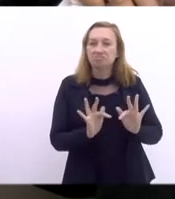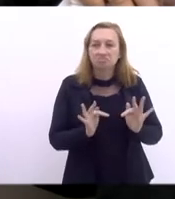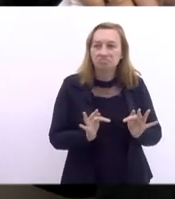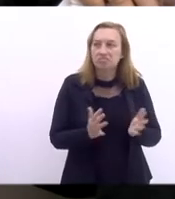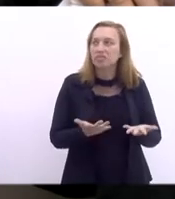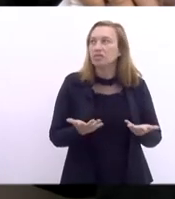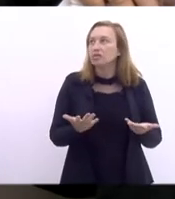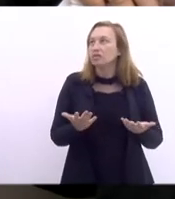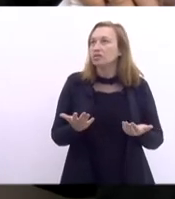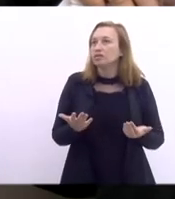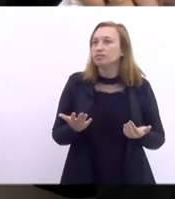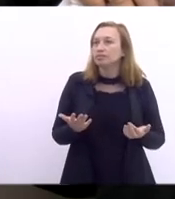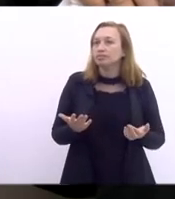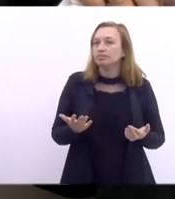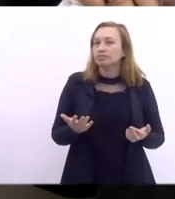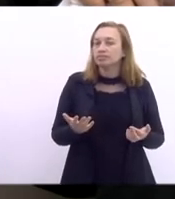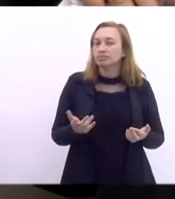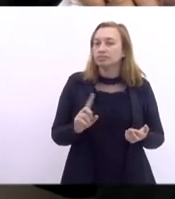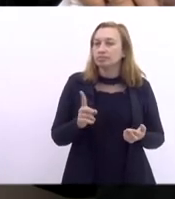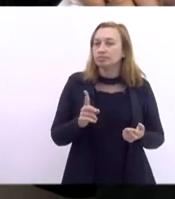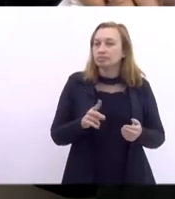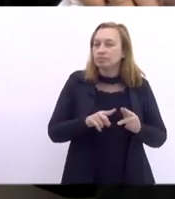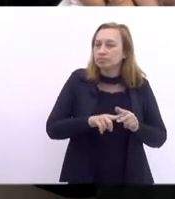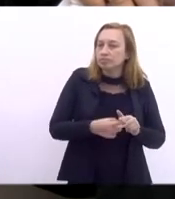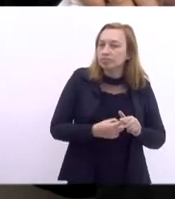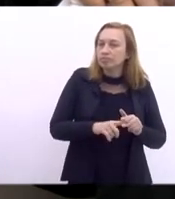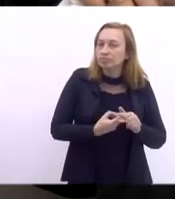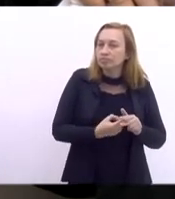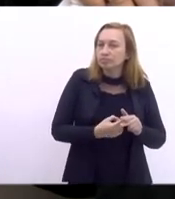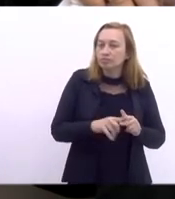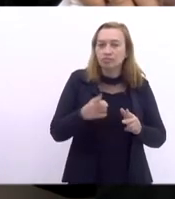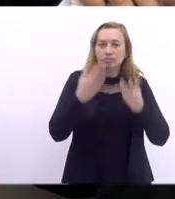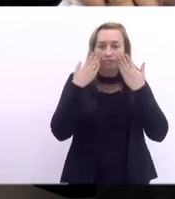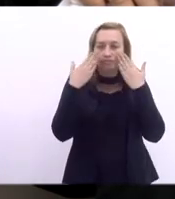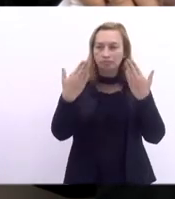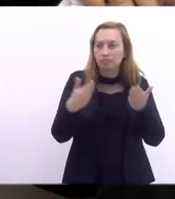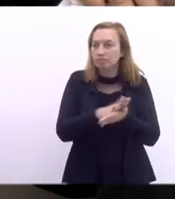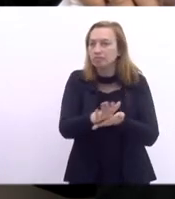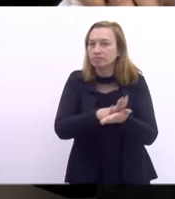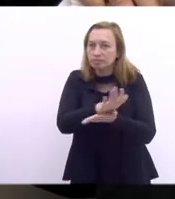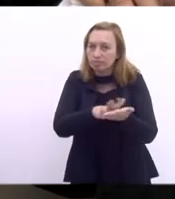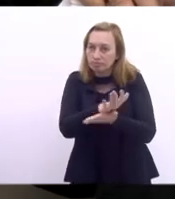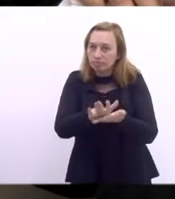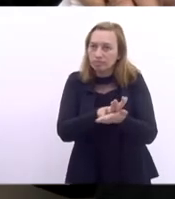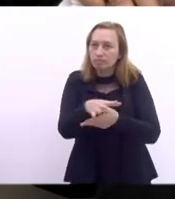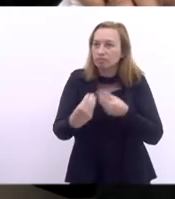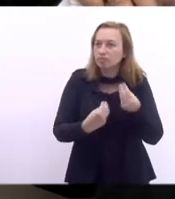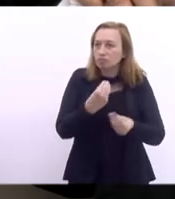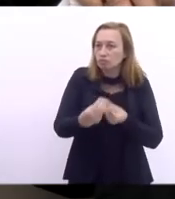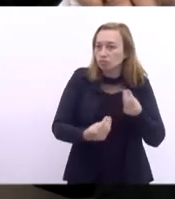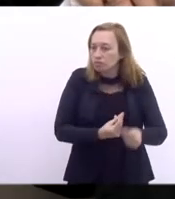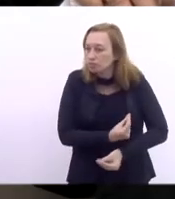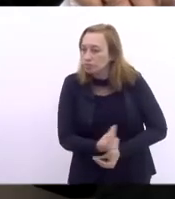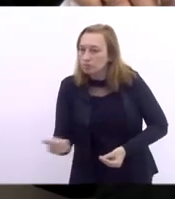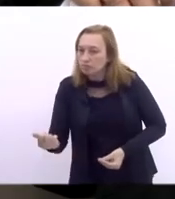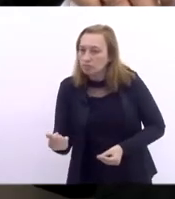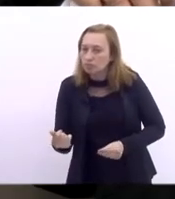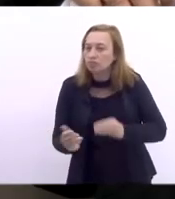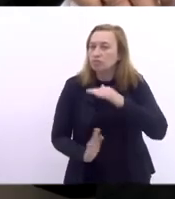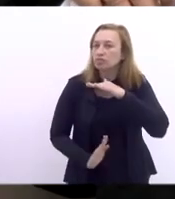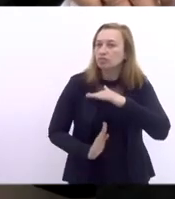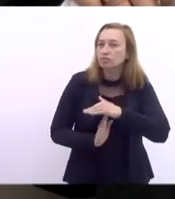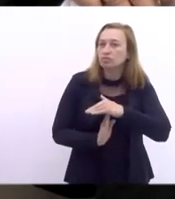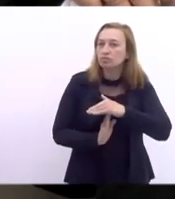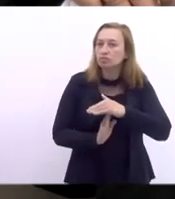a uma elas são atualizadas mas não não é apresentado nada ali como que sai de uma meta na